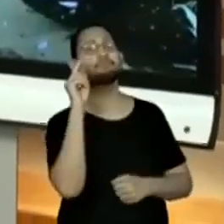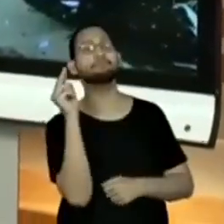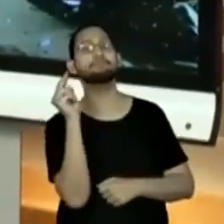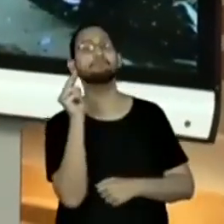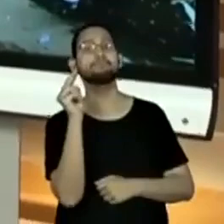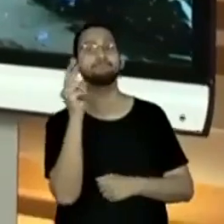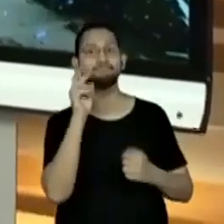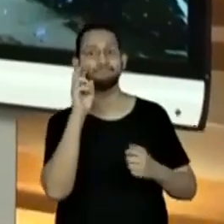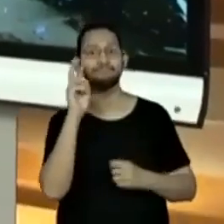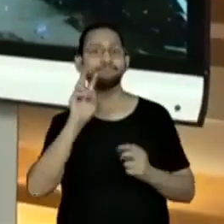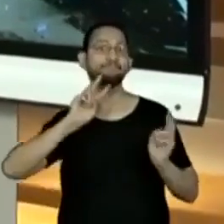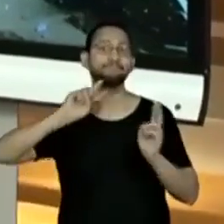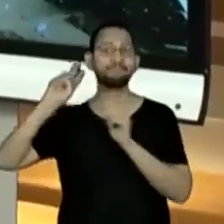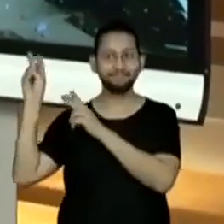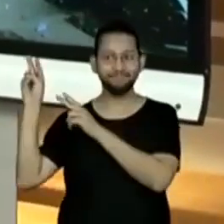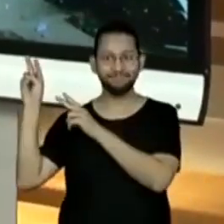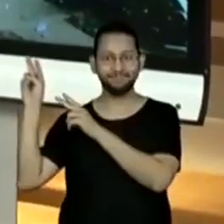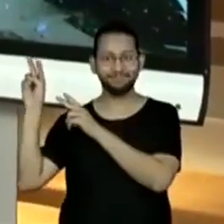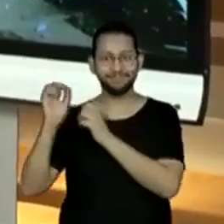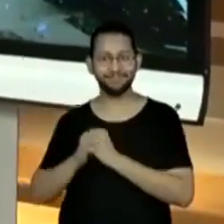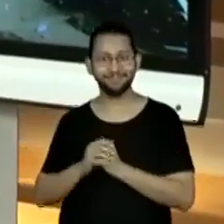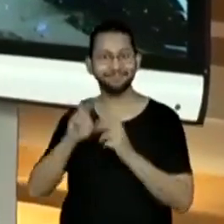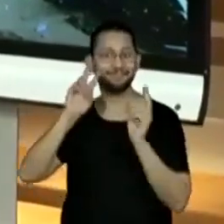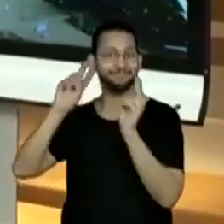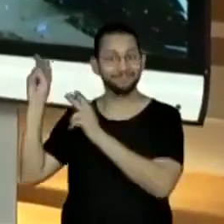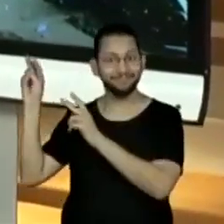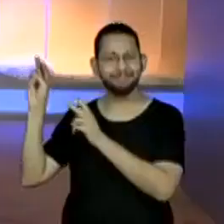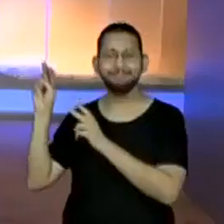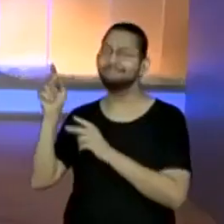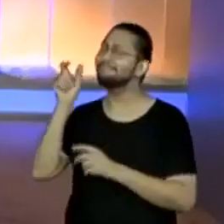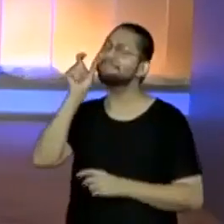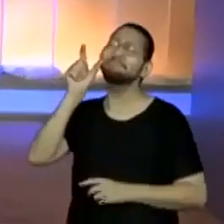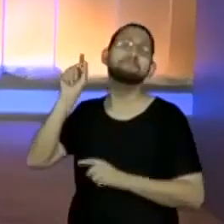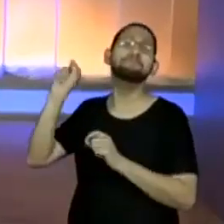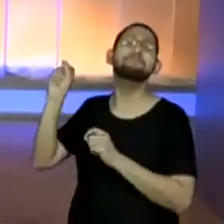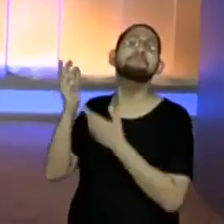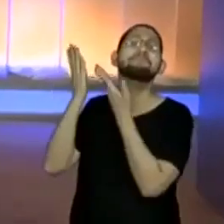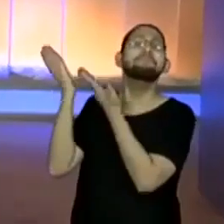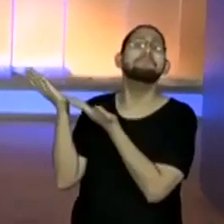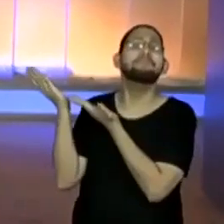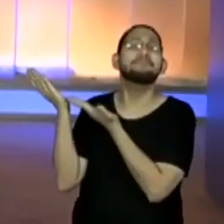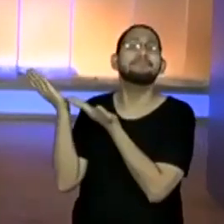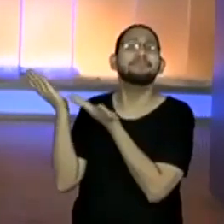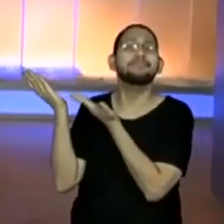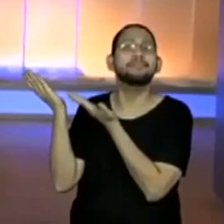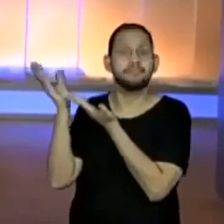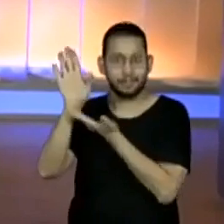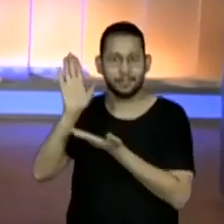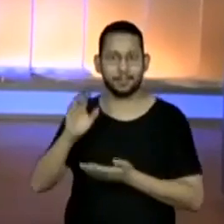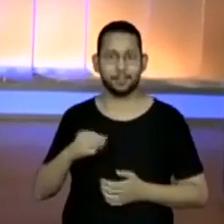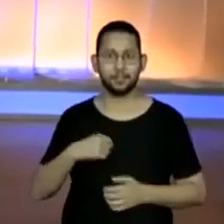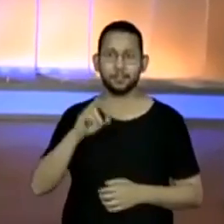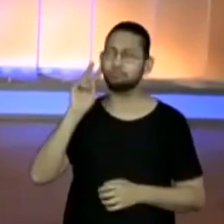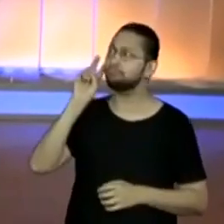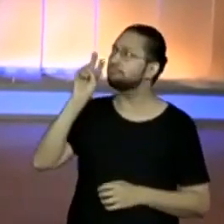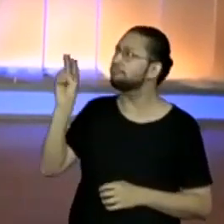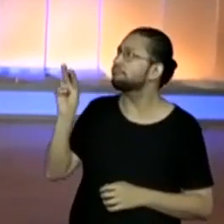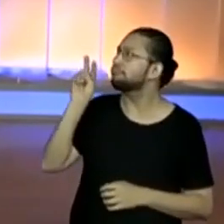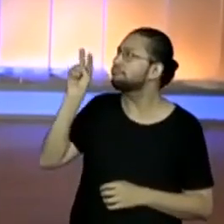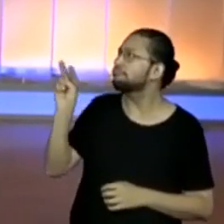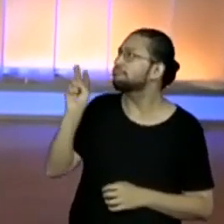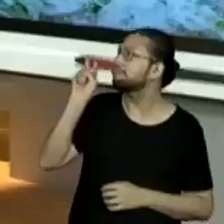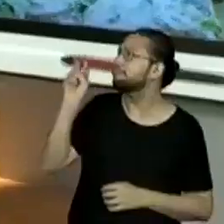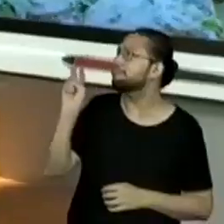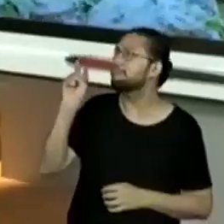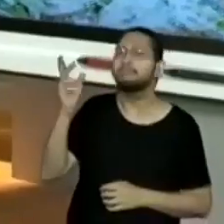sobre esta imagem. Olha que interessante. Que imagem é esta? Quando você começa a observar esta imagem,